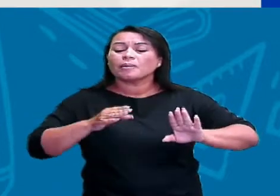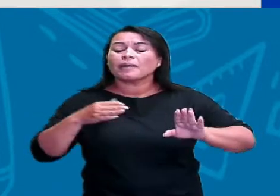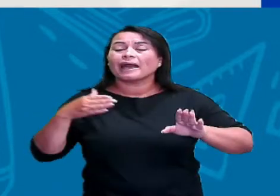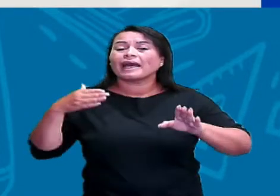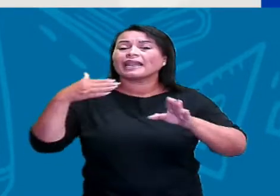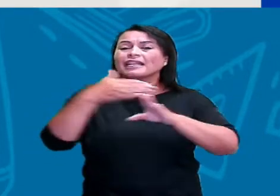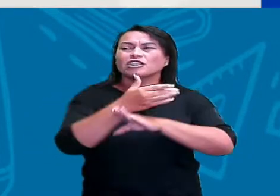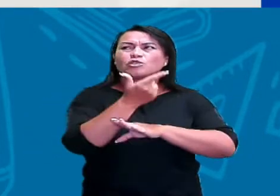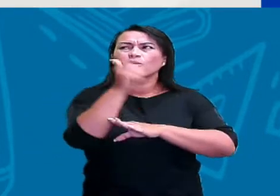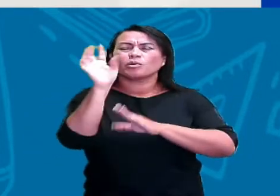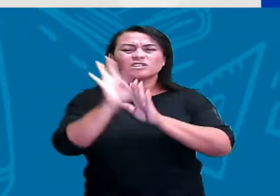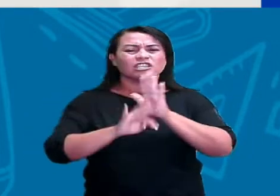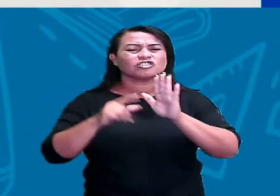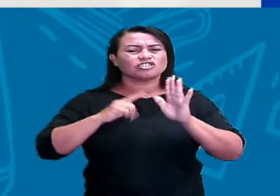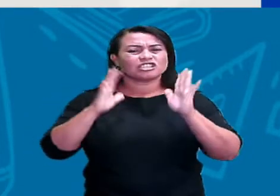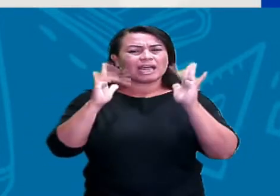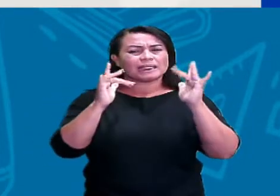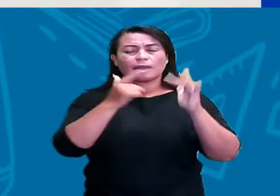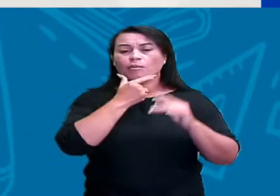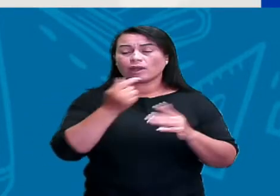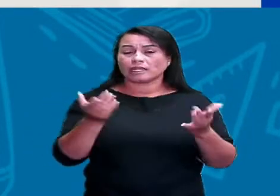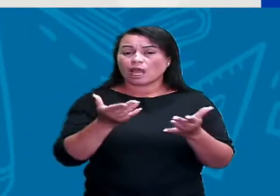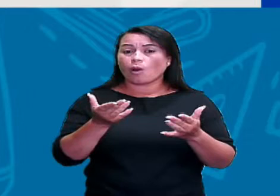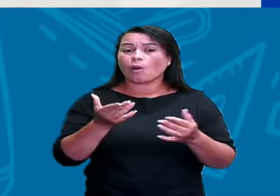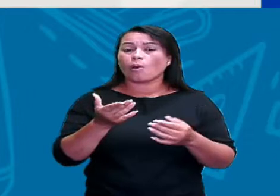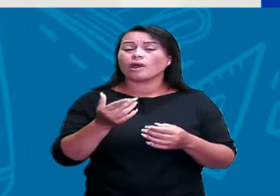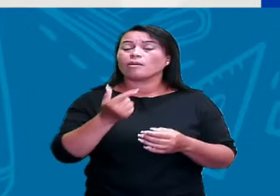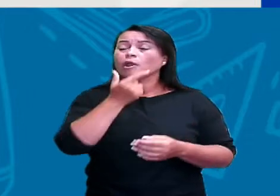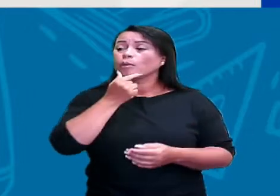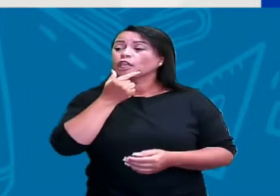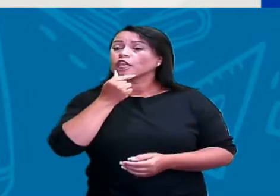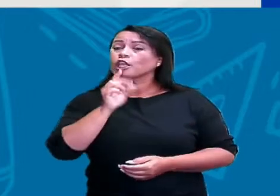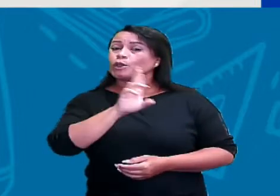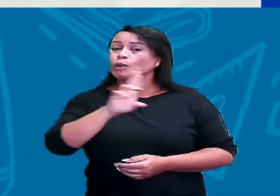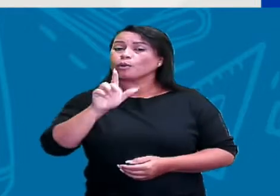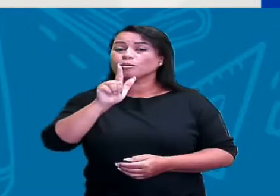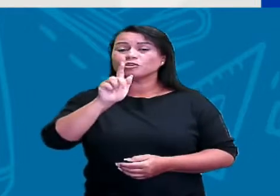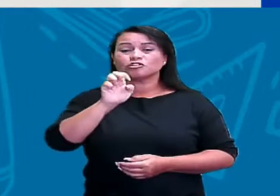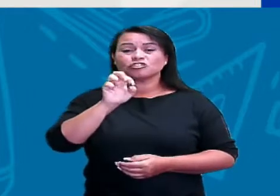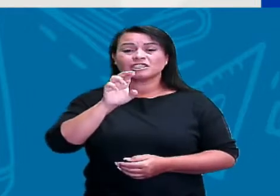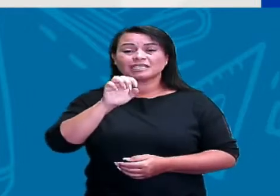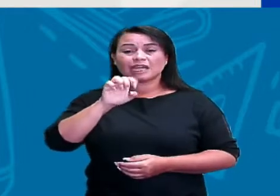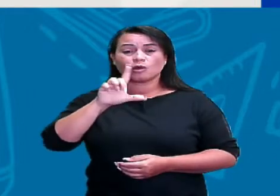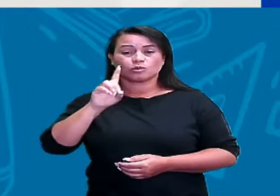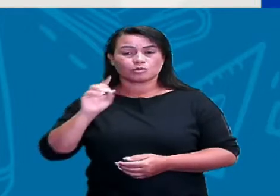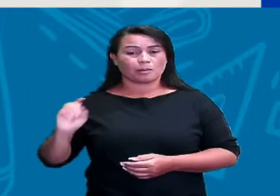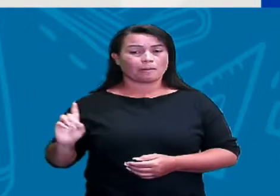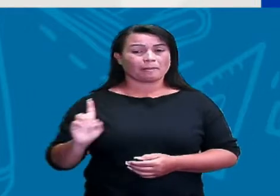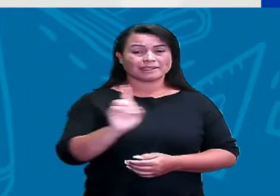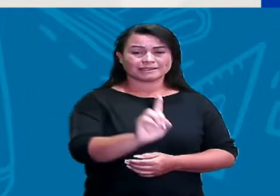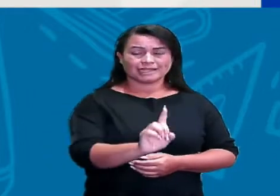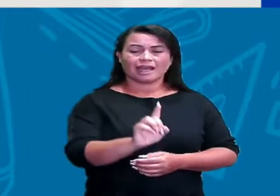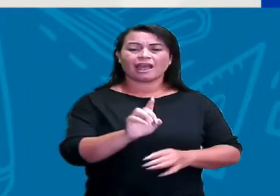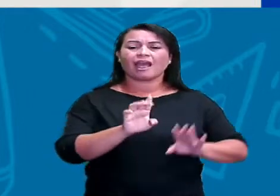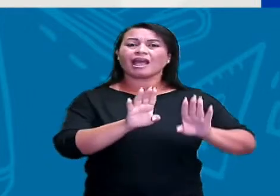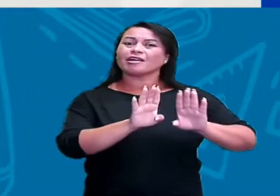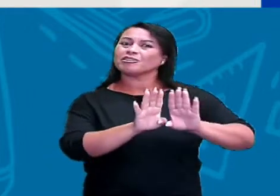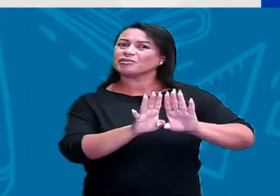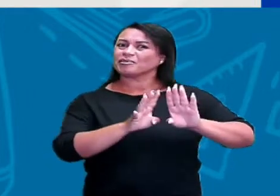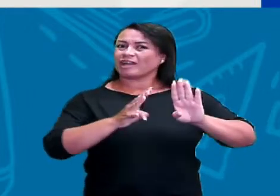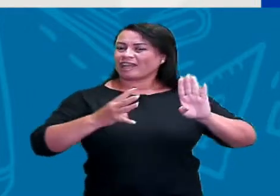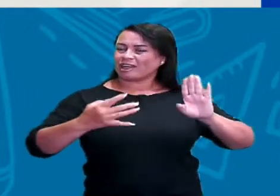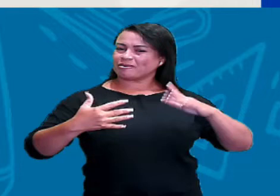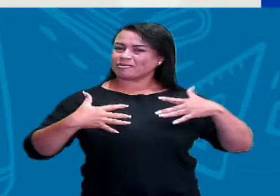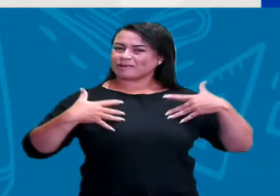namorado. Mas agora, para passar o Geraldo. Eu abro bem prazenteira. No nosso